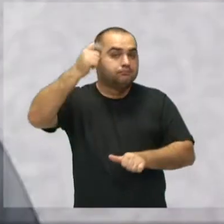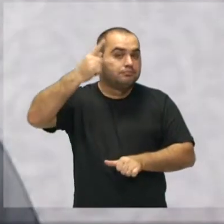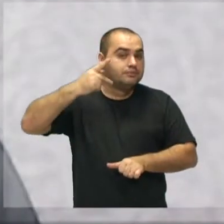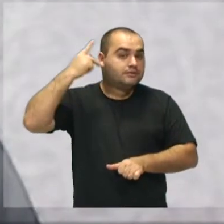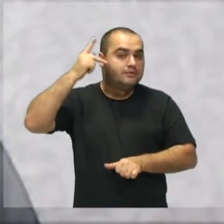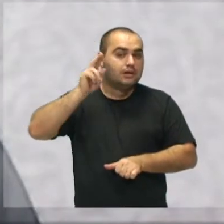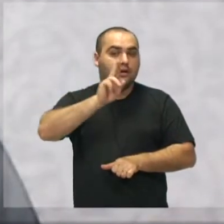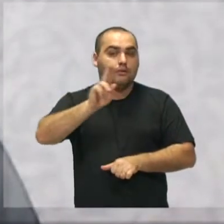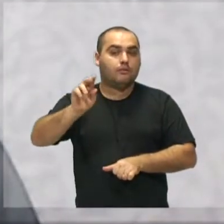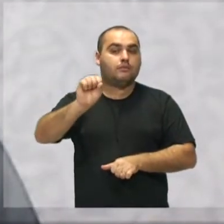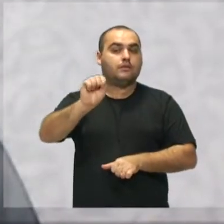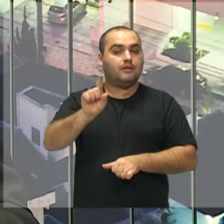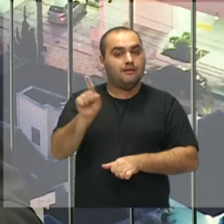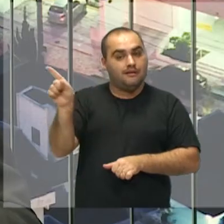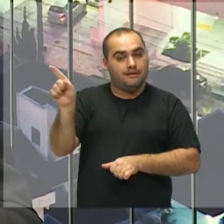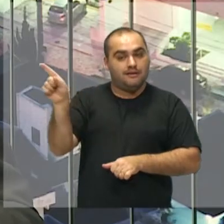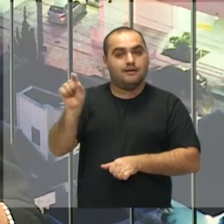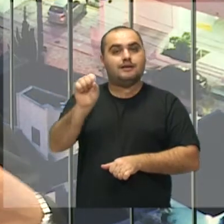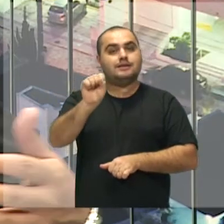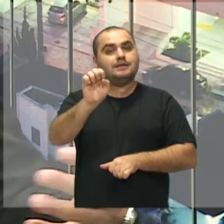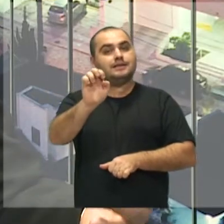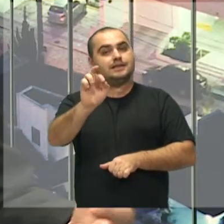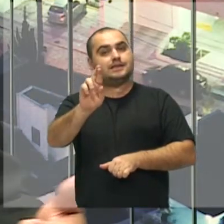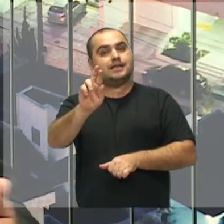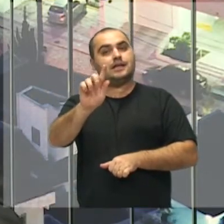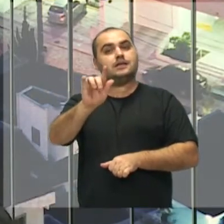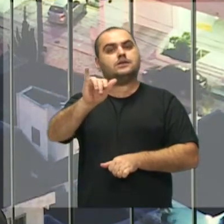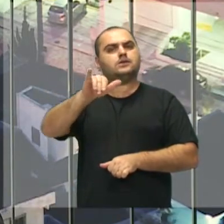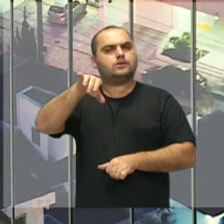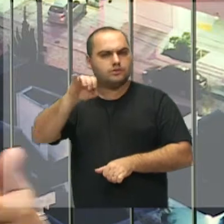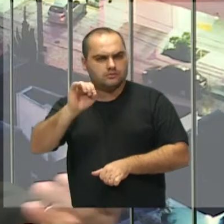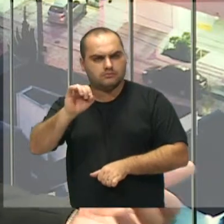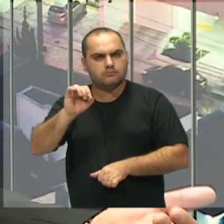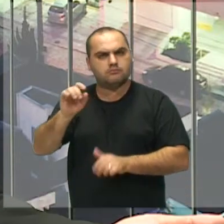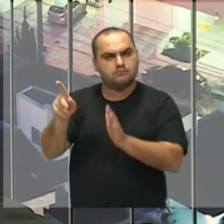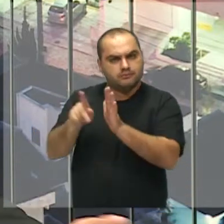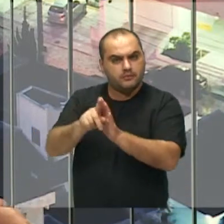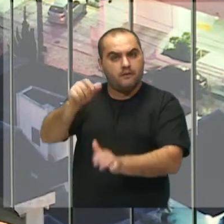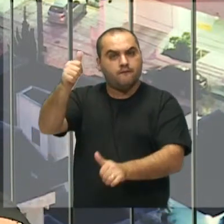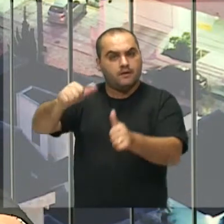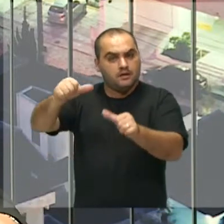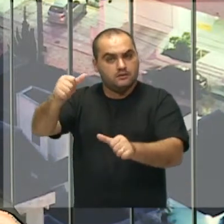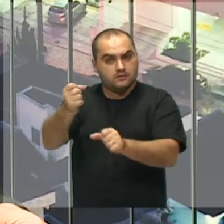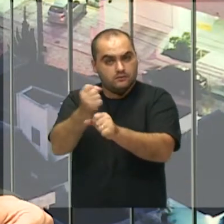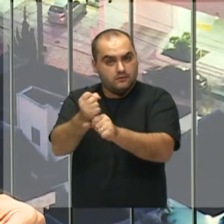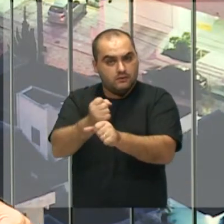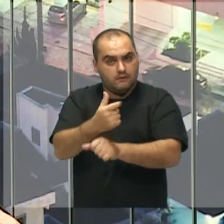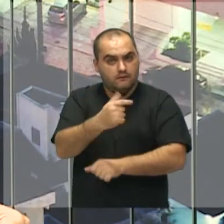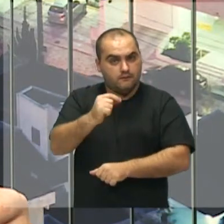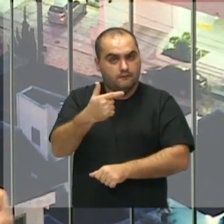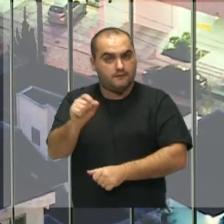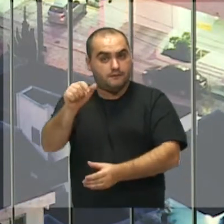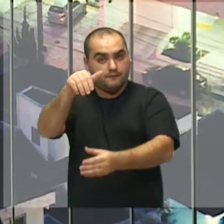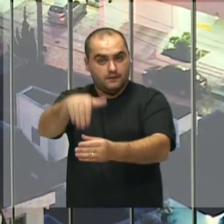Estamos falando a respeito de uma avaliação do pleito de 2020 e também uma projeção